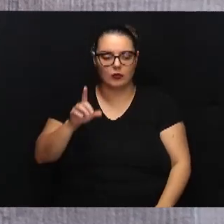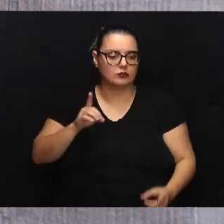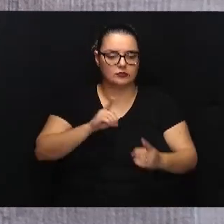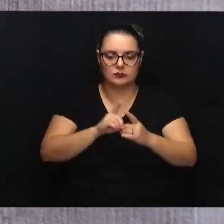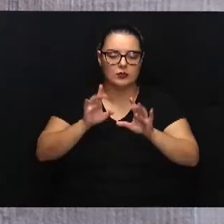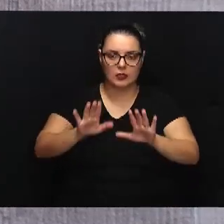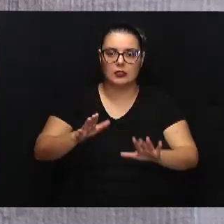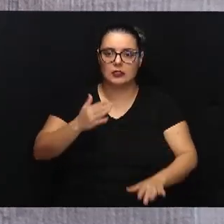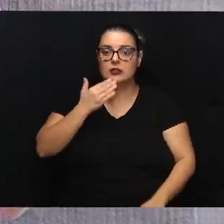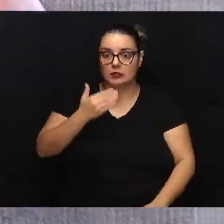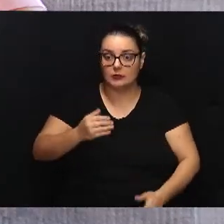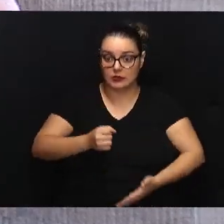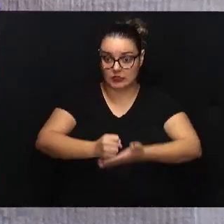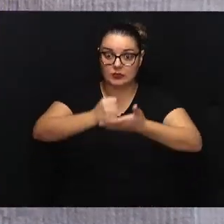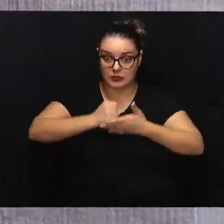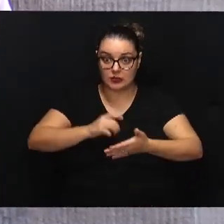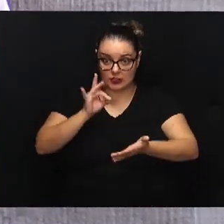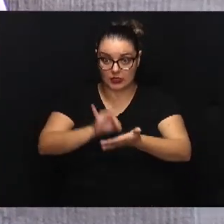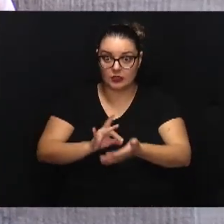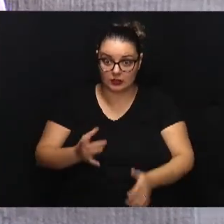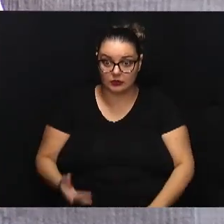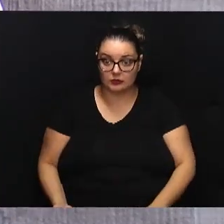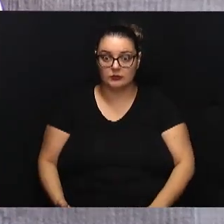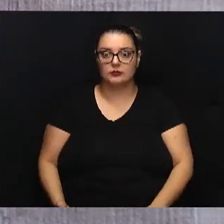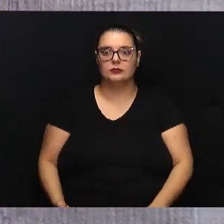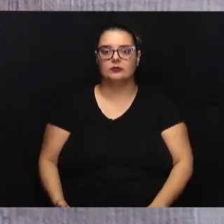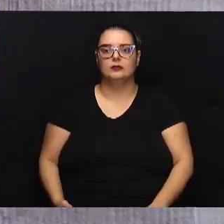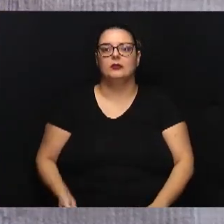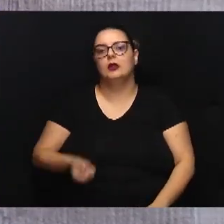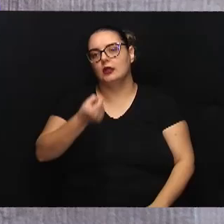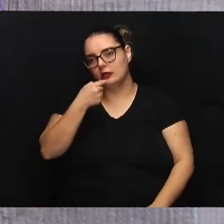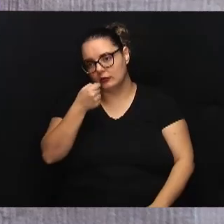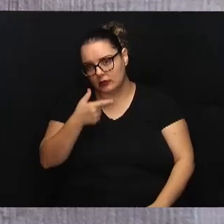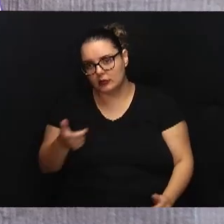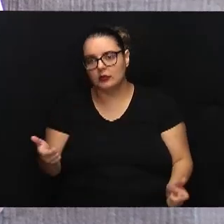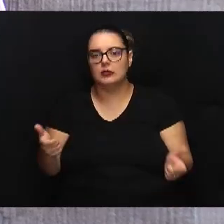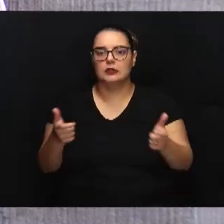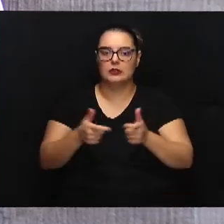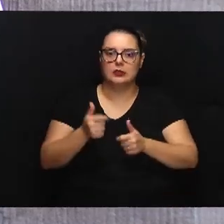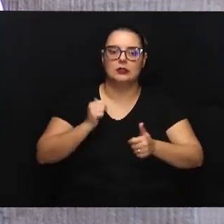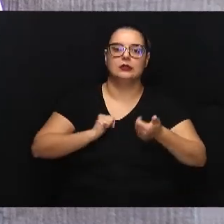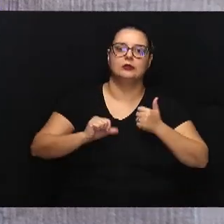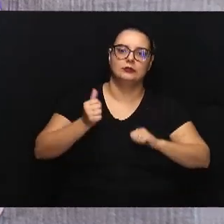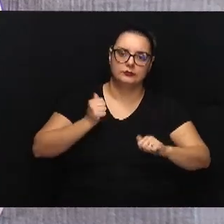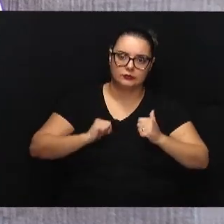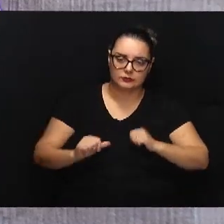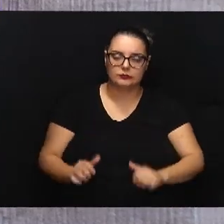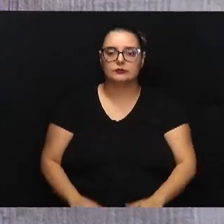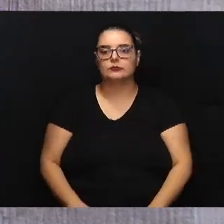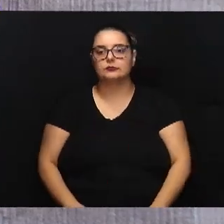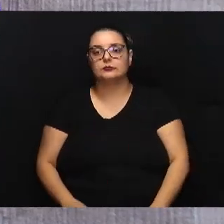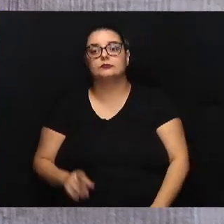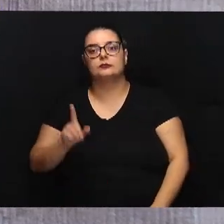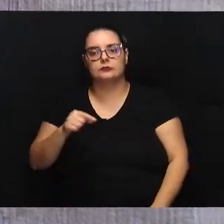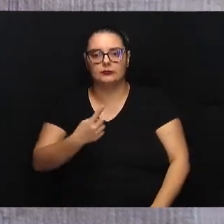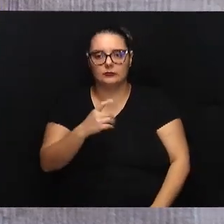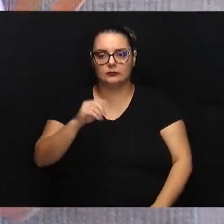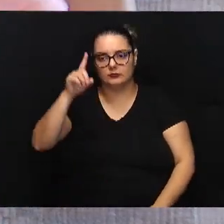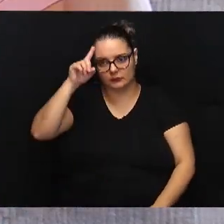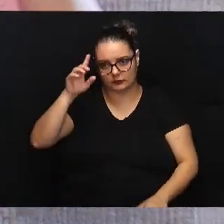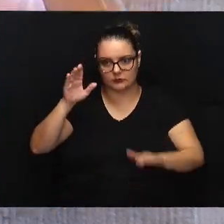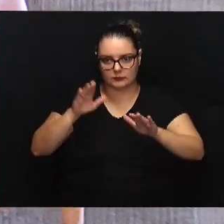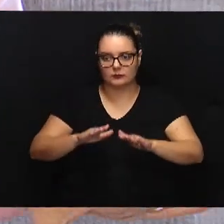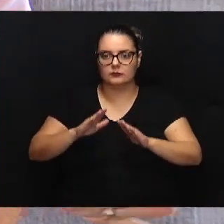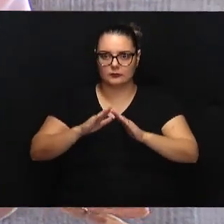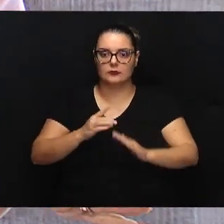de socorro mesmo? E aí a gente entrou com uma medicação pra diminuir um pouco essa ansiedade. E aí eu fiquei 10 dias em casa. Nesses 10 dias